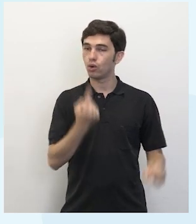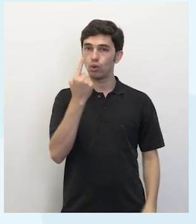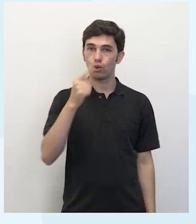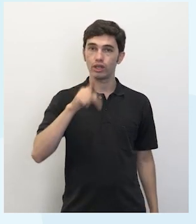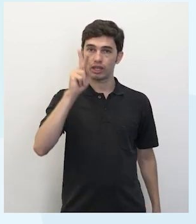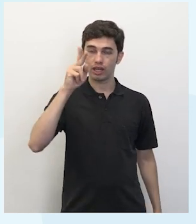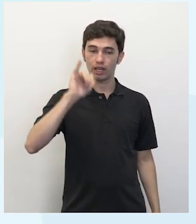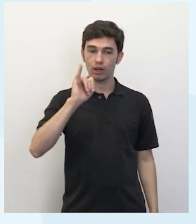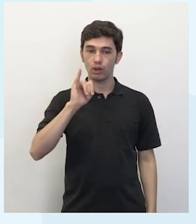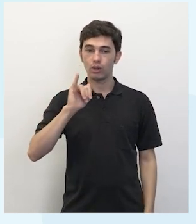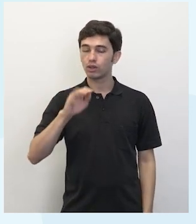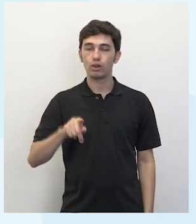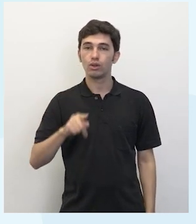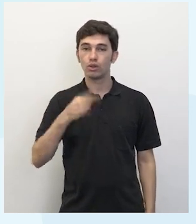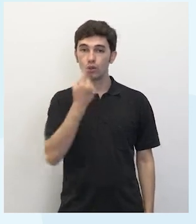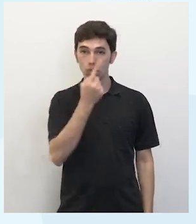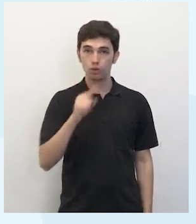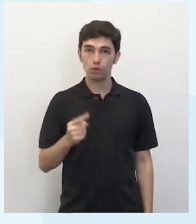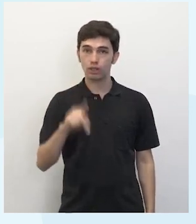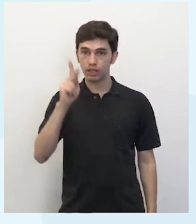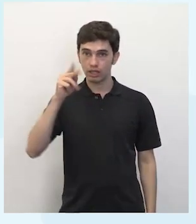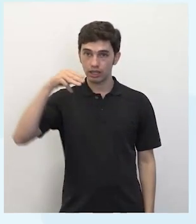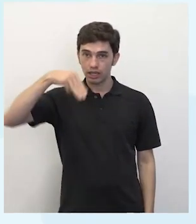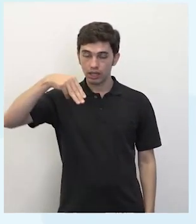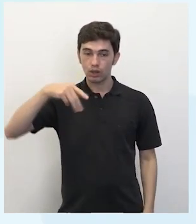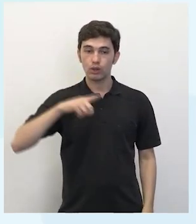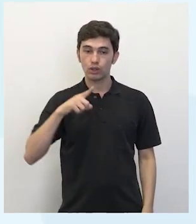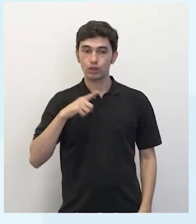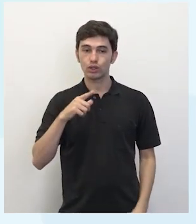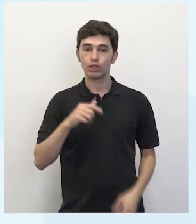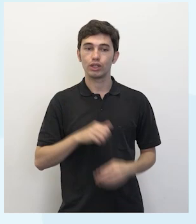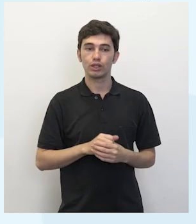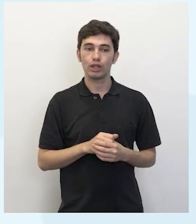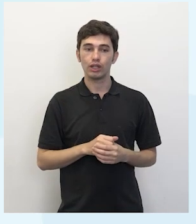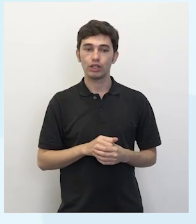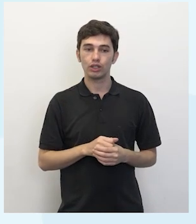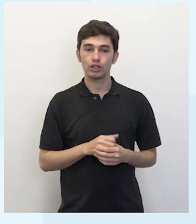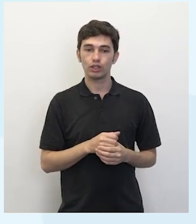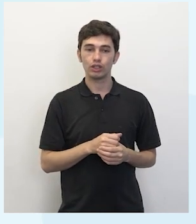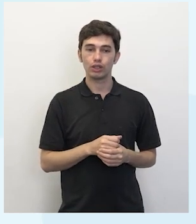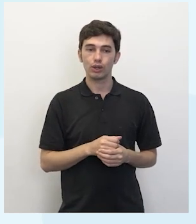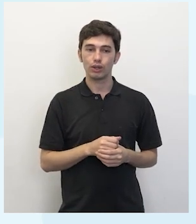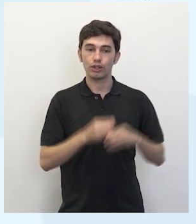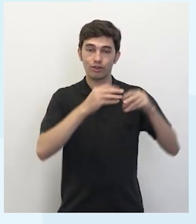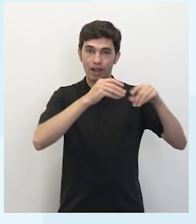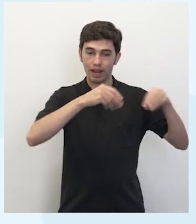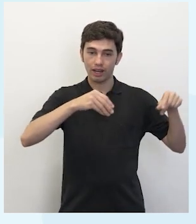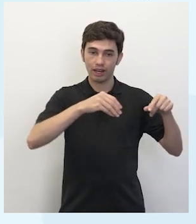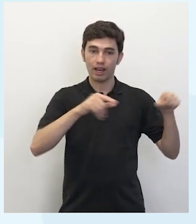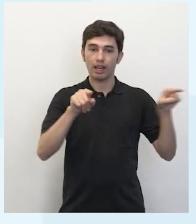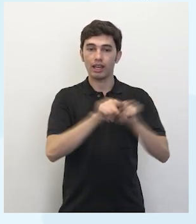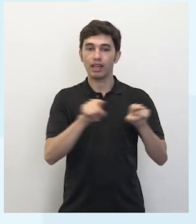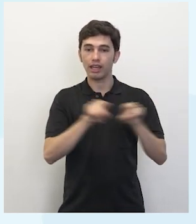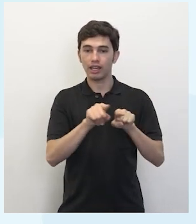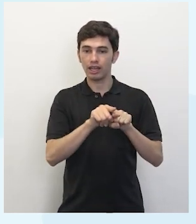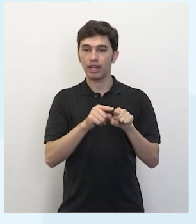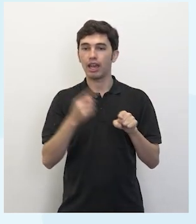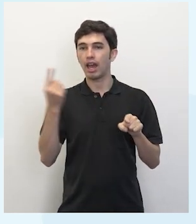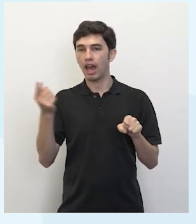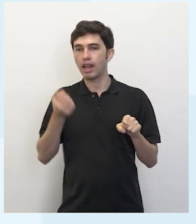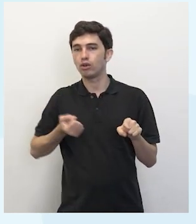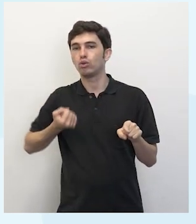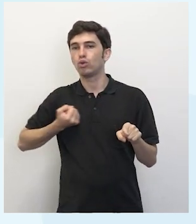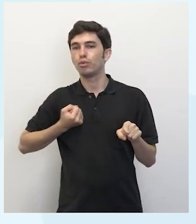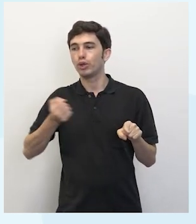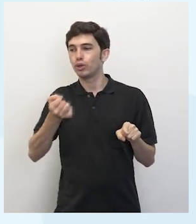kg, 3 kg e assim por diante, tá? A quantidade de farinha e a quantidade de salgados produzidos,